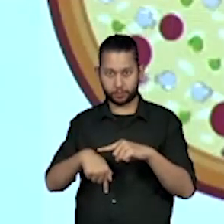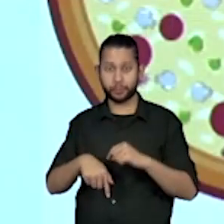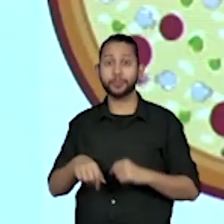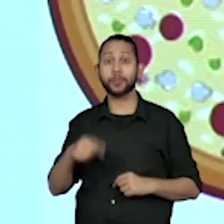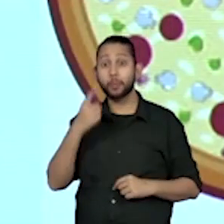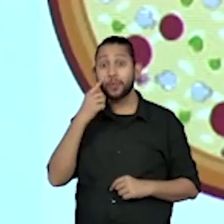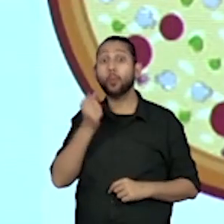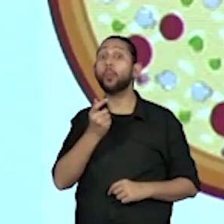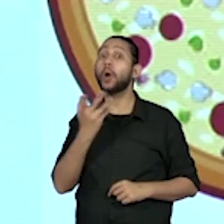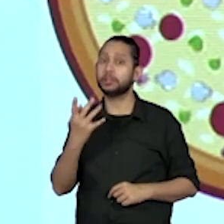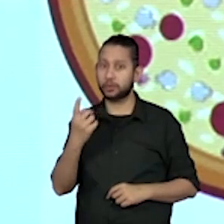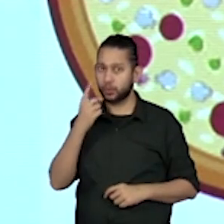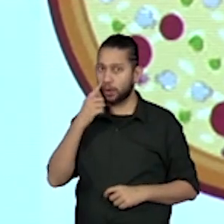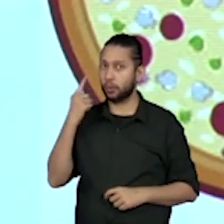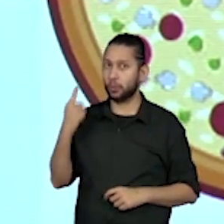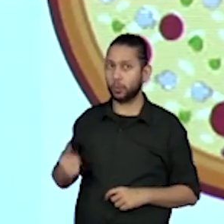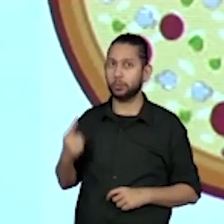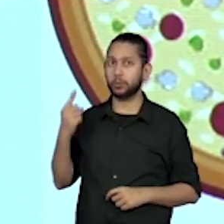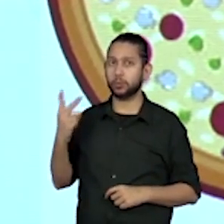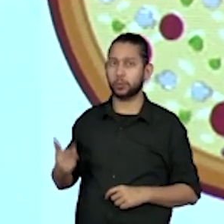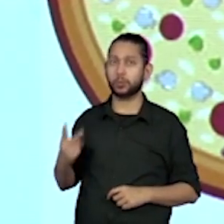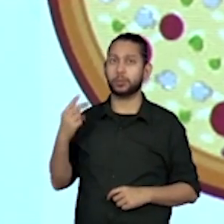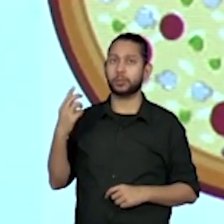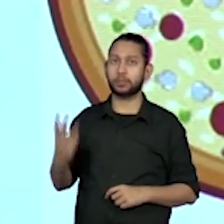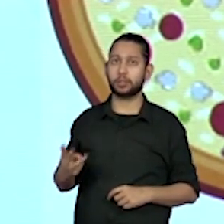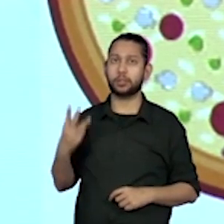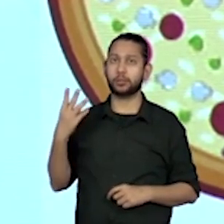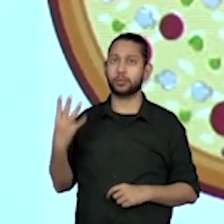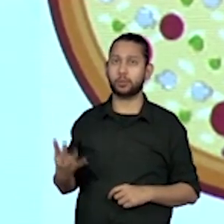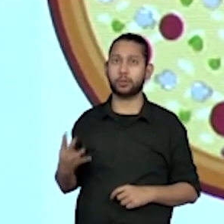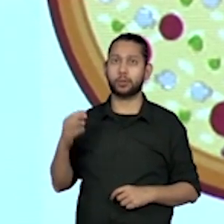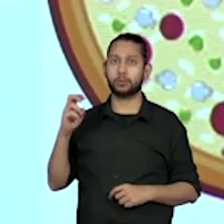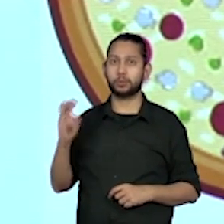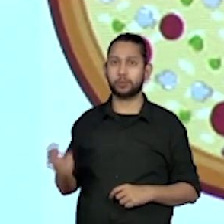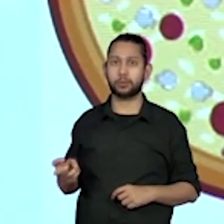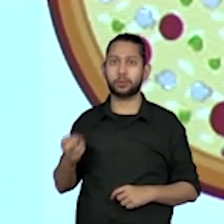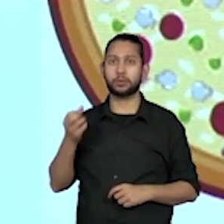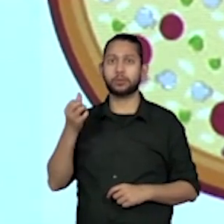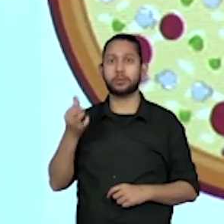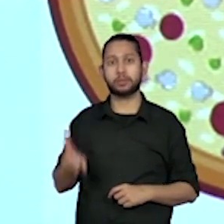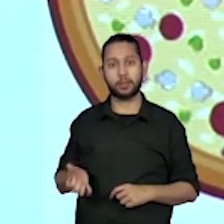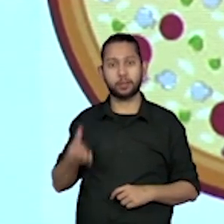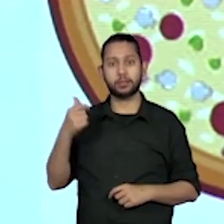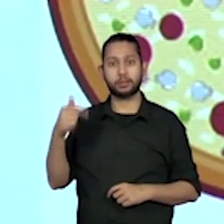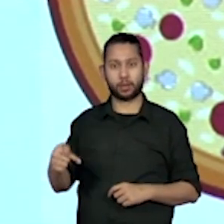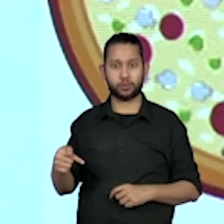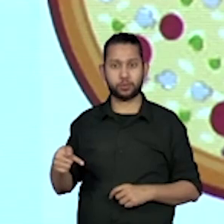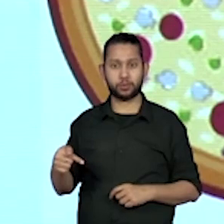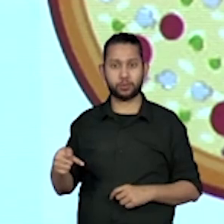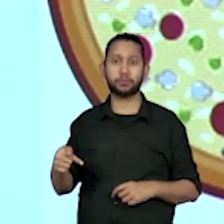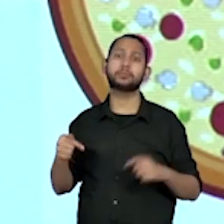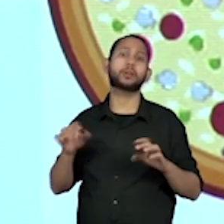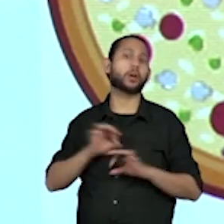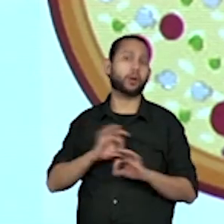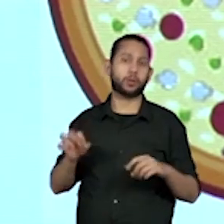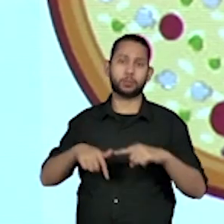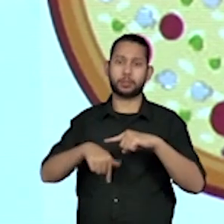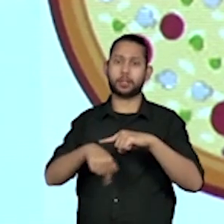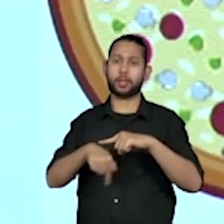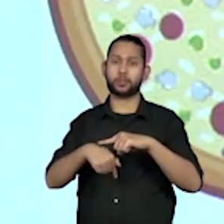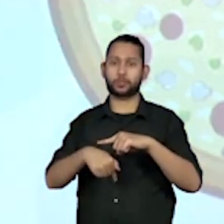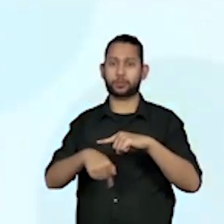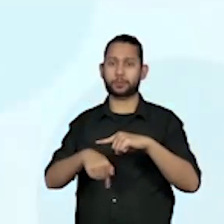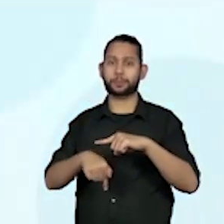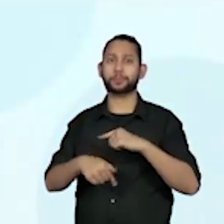partes ela está dividida. 1, 2, 3, 4, 5, 6, 7. Ótimo, 7 a parte de